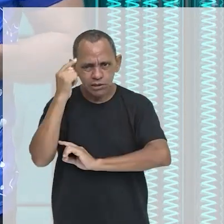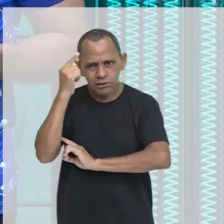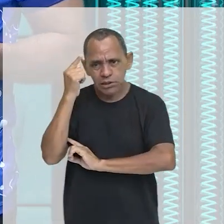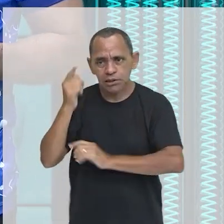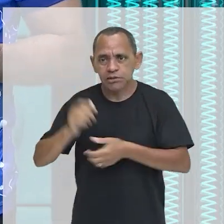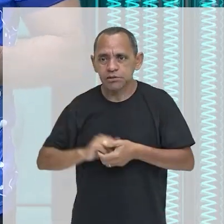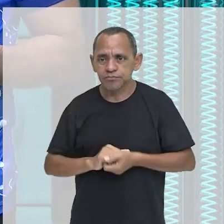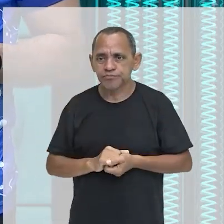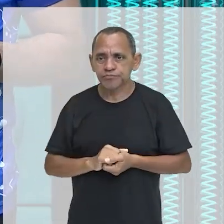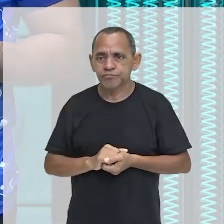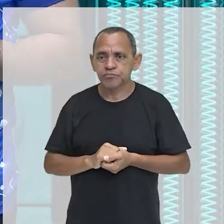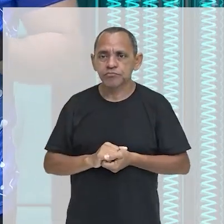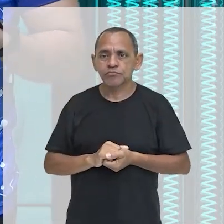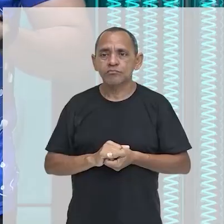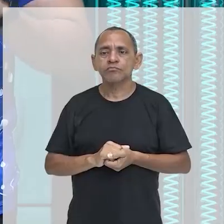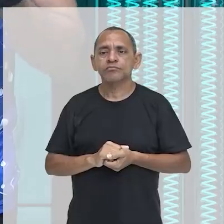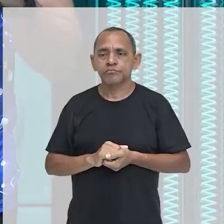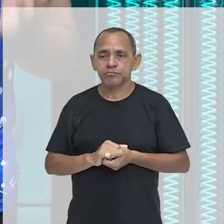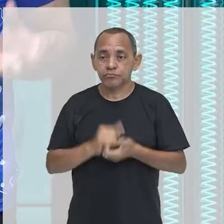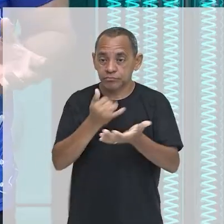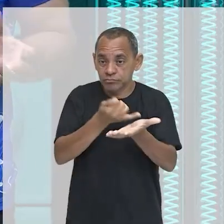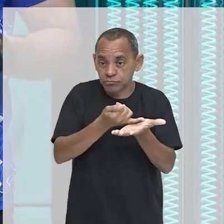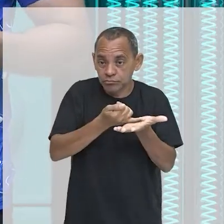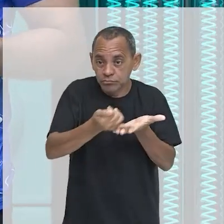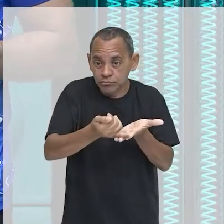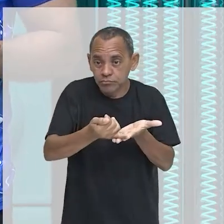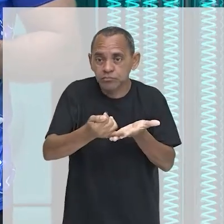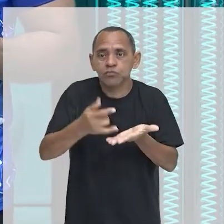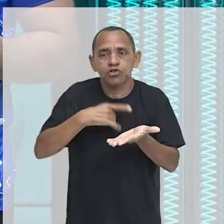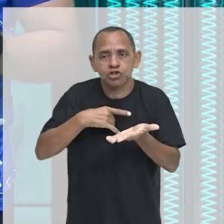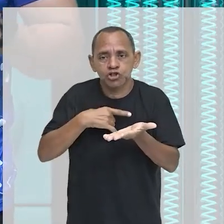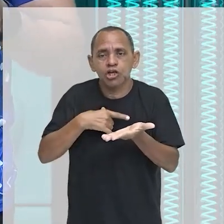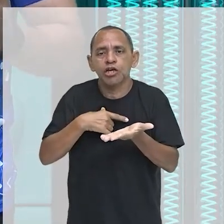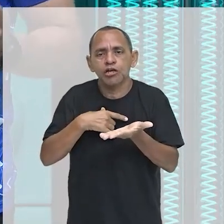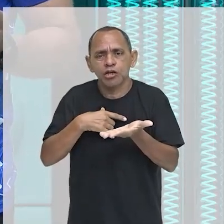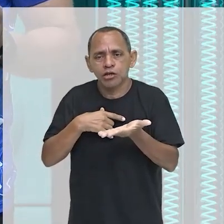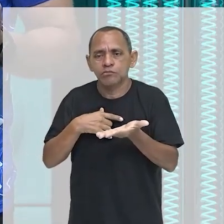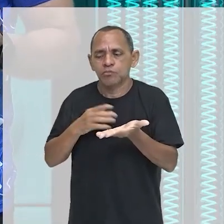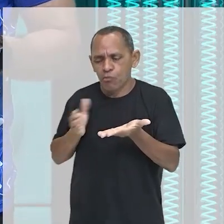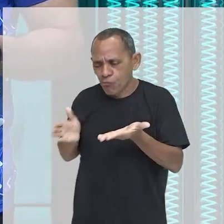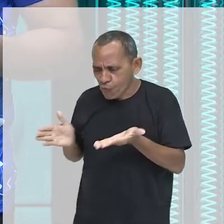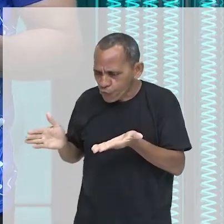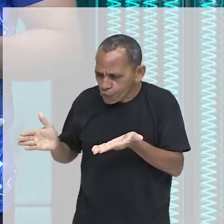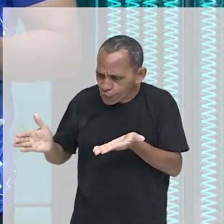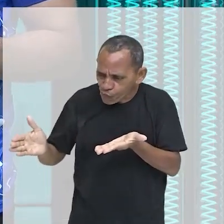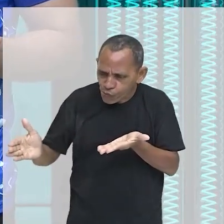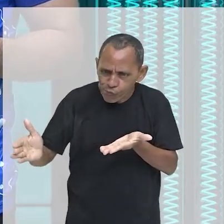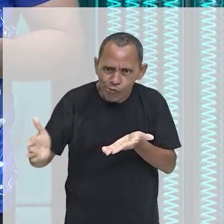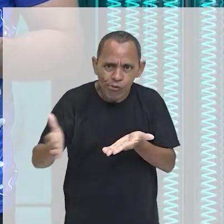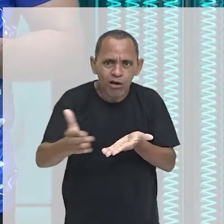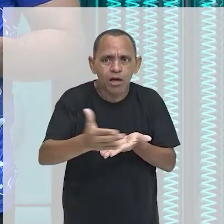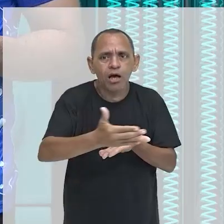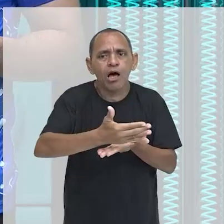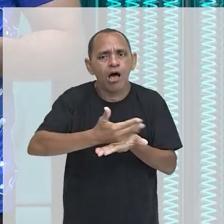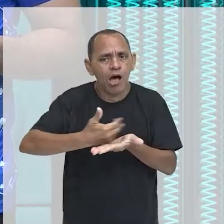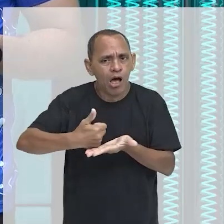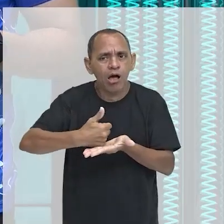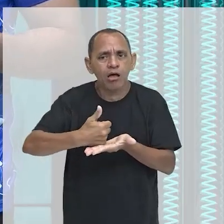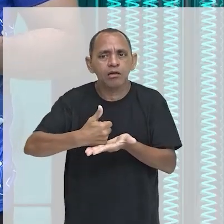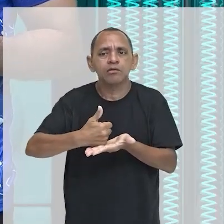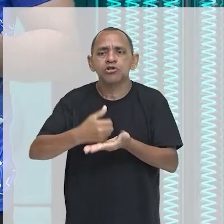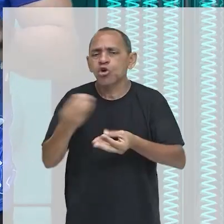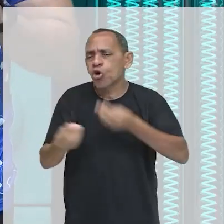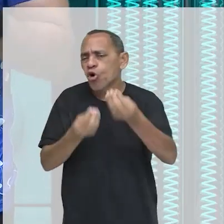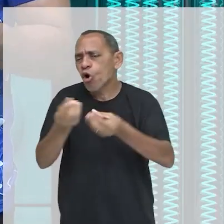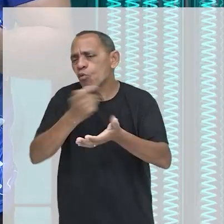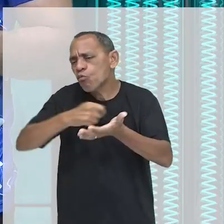só. Introdução. Introdução, você vai ter um apanhado geral ali do que você vai escrever. Teoricamente, a introdução vai